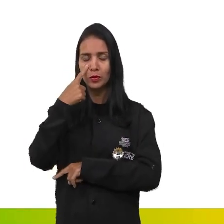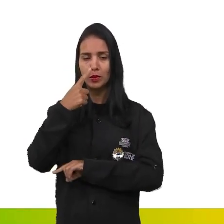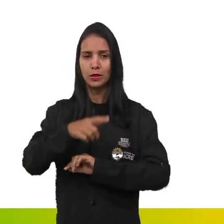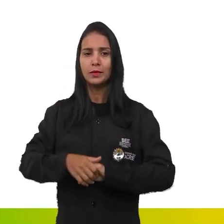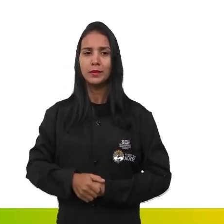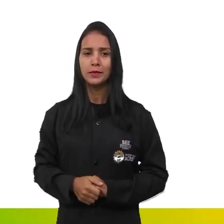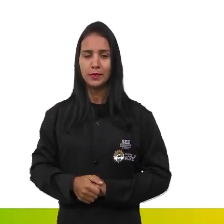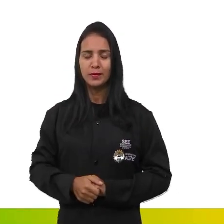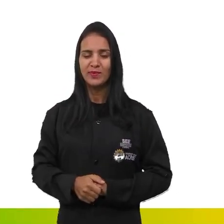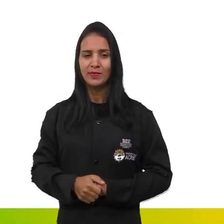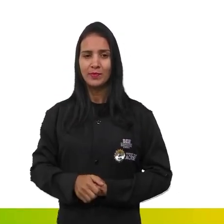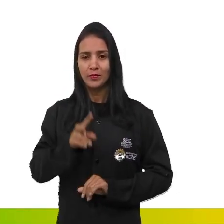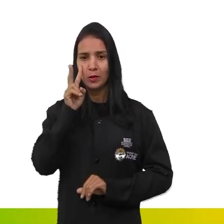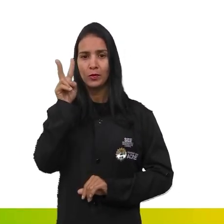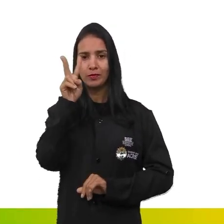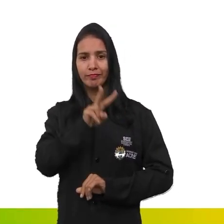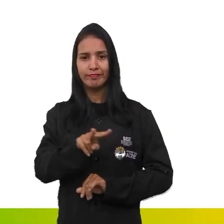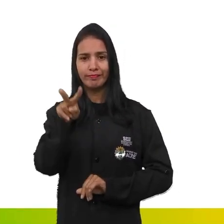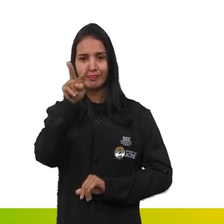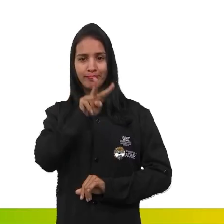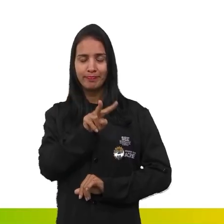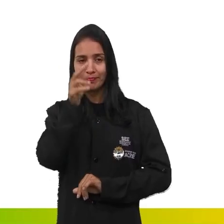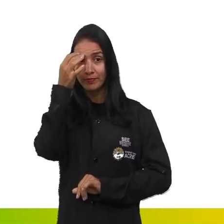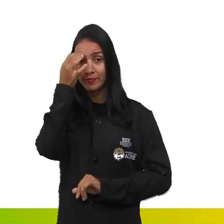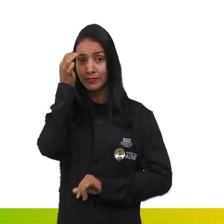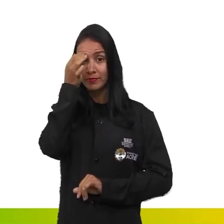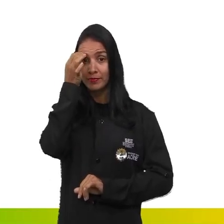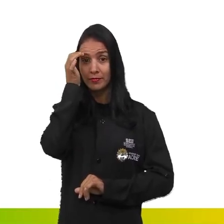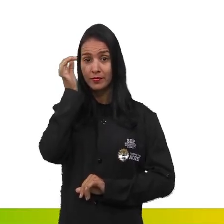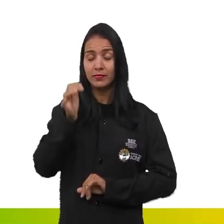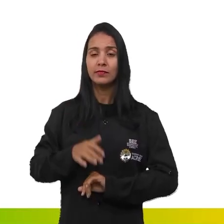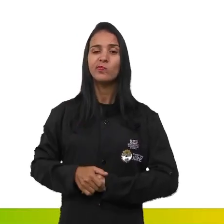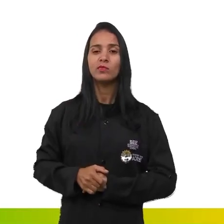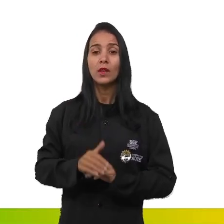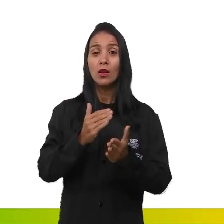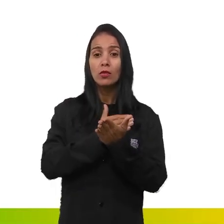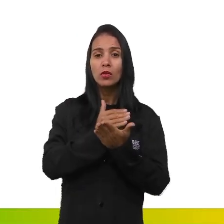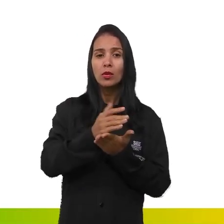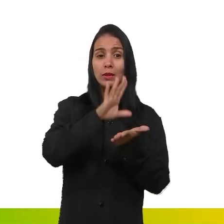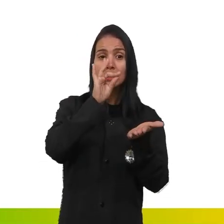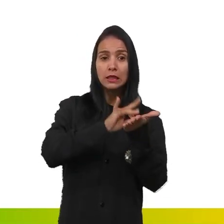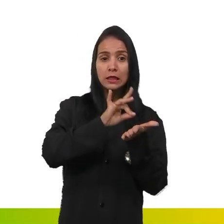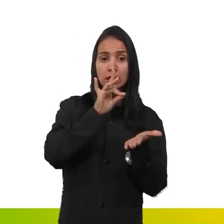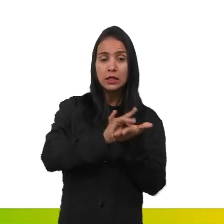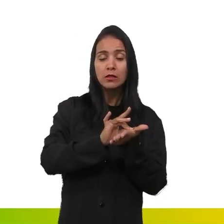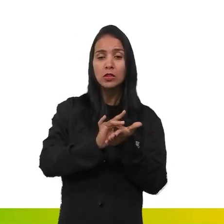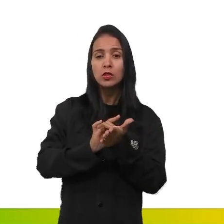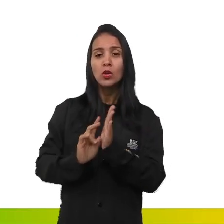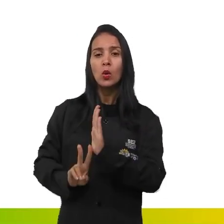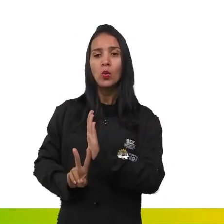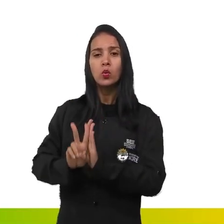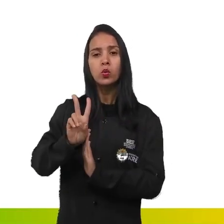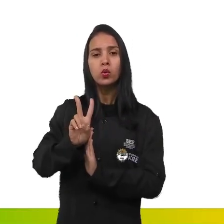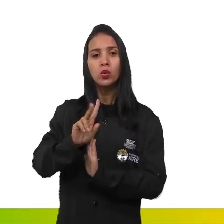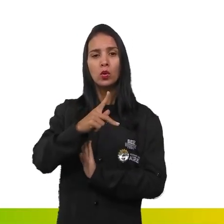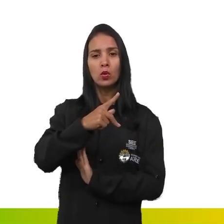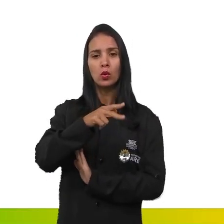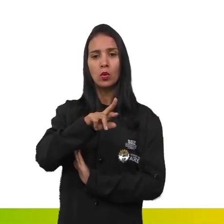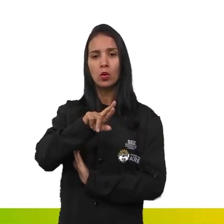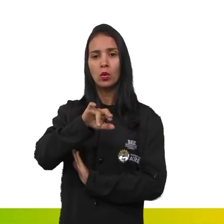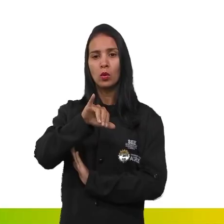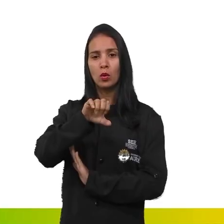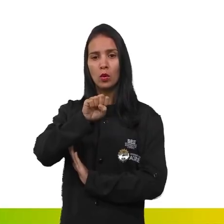Pois bem, vamos começar determinando o volume de um prisma. Veja, aqui eu